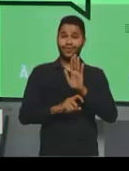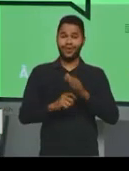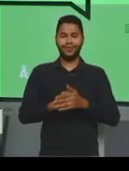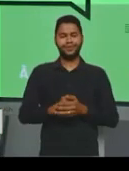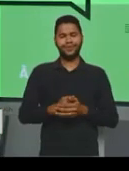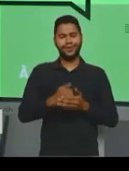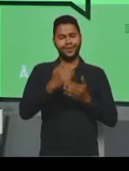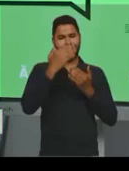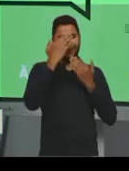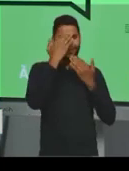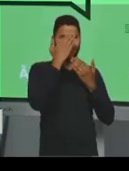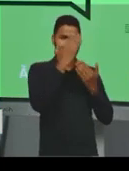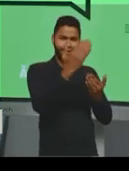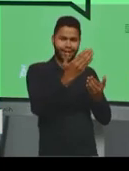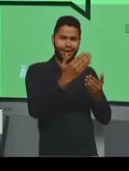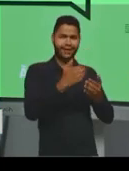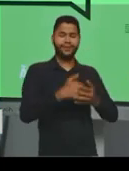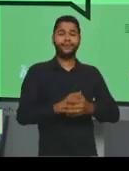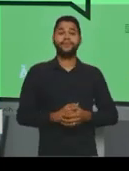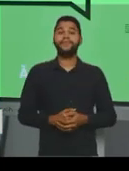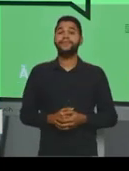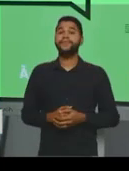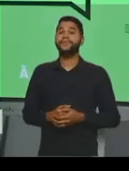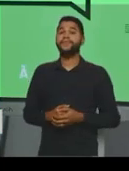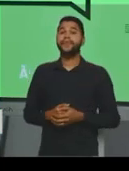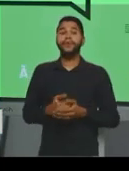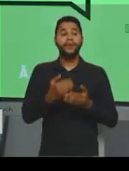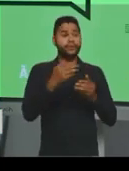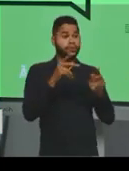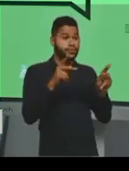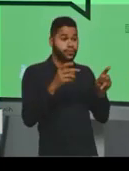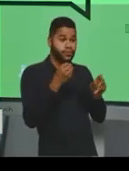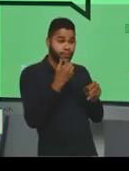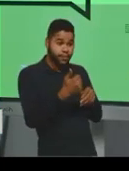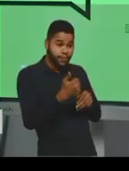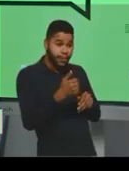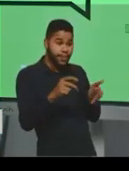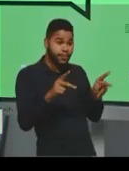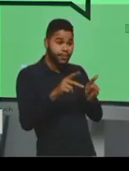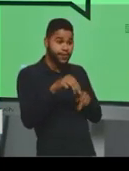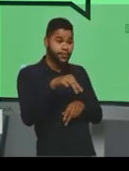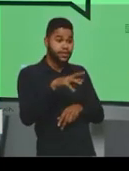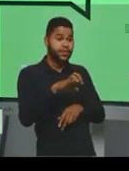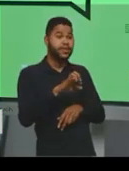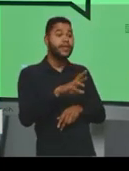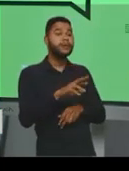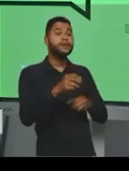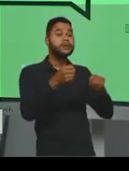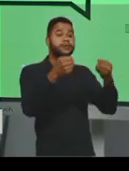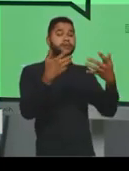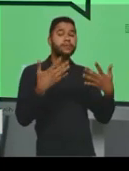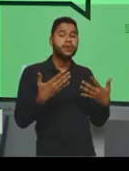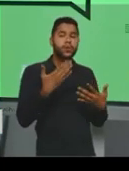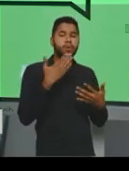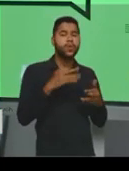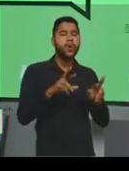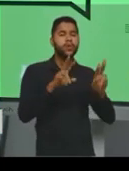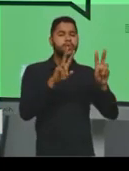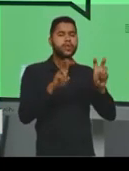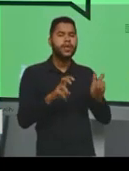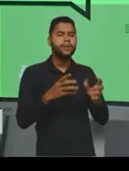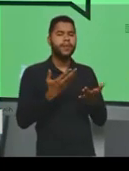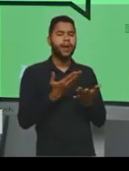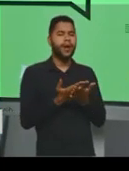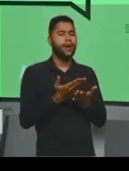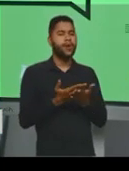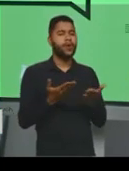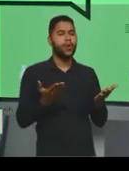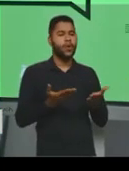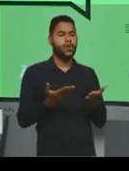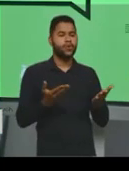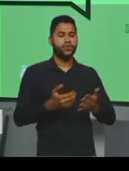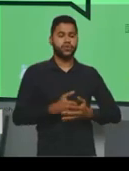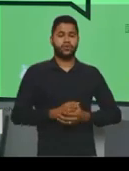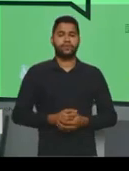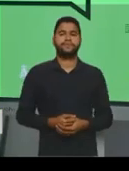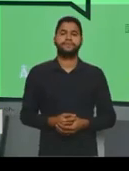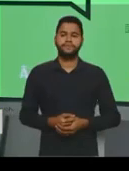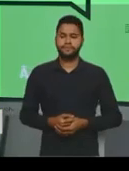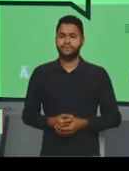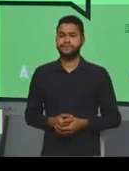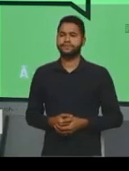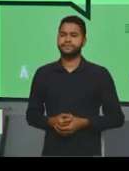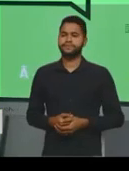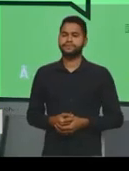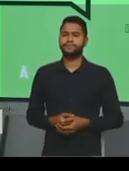professor Fernando. Tudo bem, professor Nemer? Tudo bem, Dani. Joia, conta pra gente aí qual foi o tema da sua aula no ensino fundamental nessa